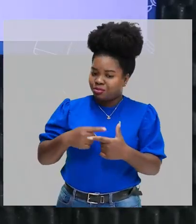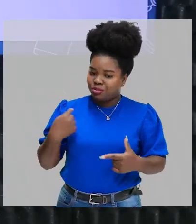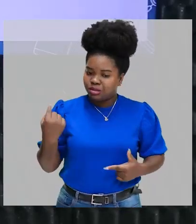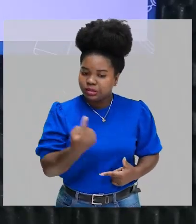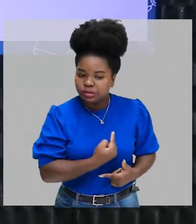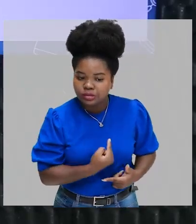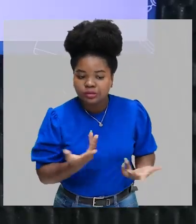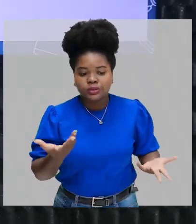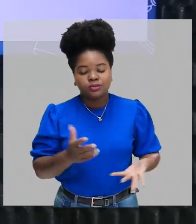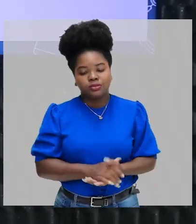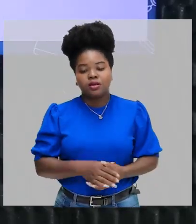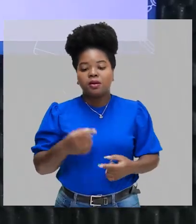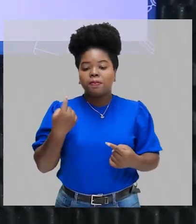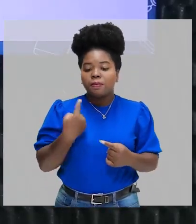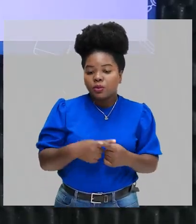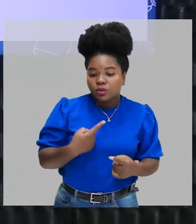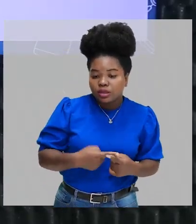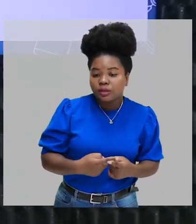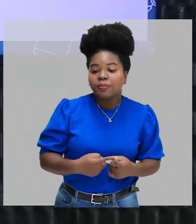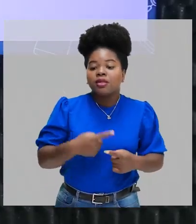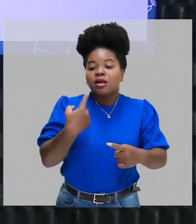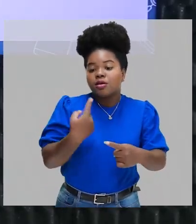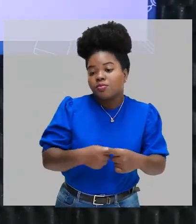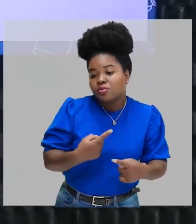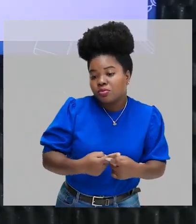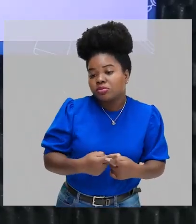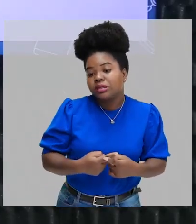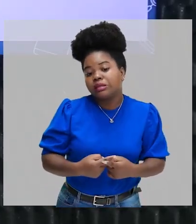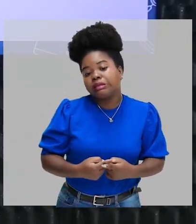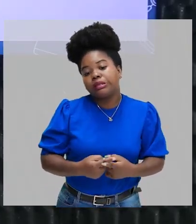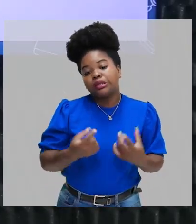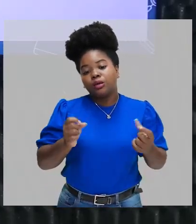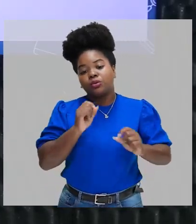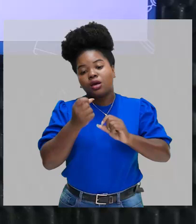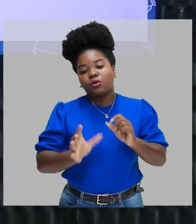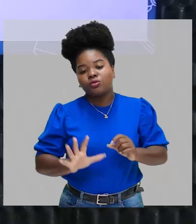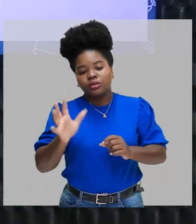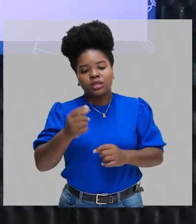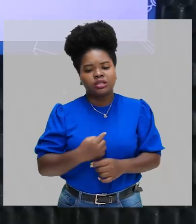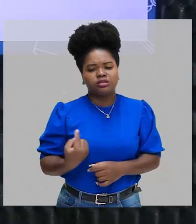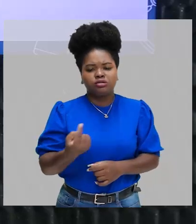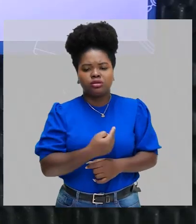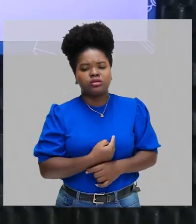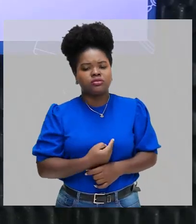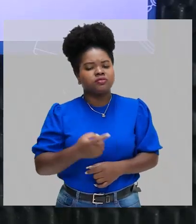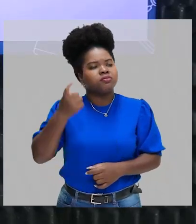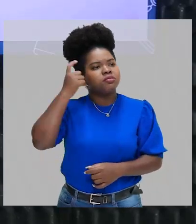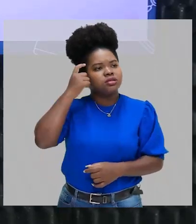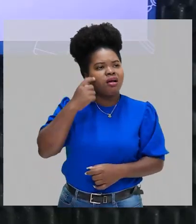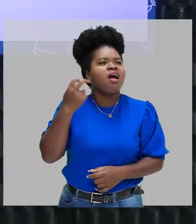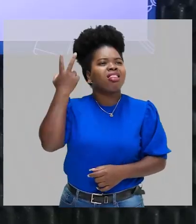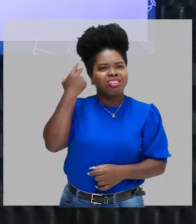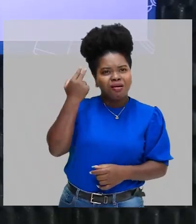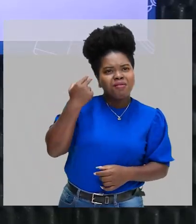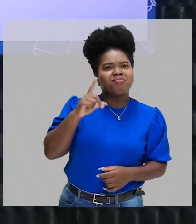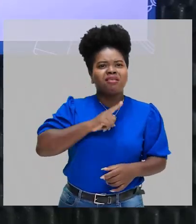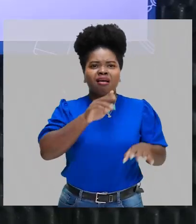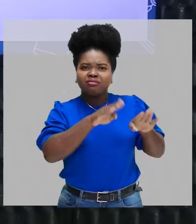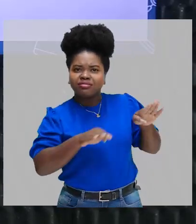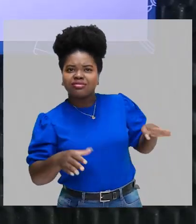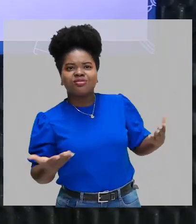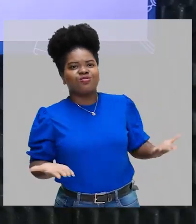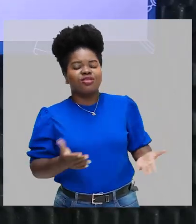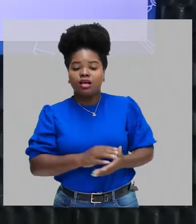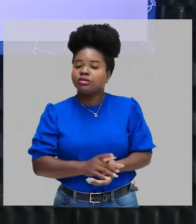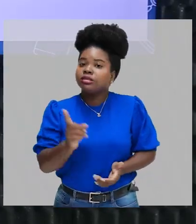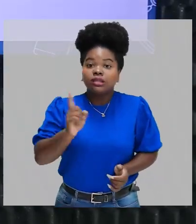existência dessa desigualdade, tanto da distribuição de riqueza e de renda, quanto também de poder entre as diferentes nações e entre